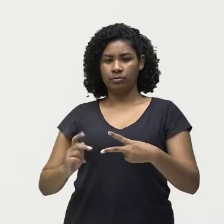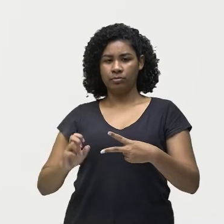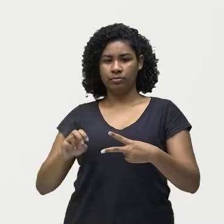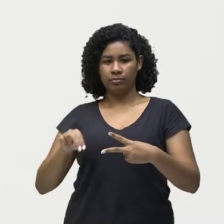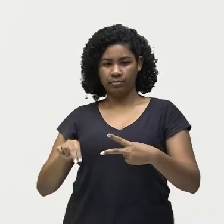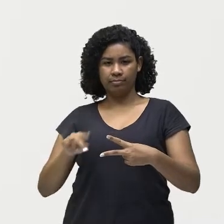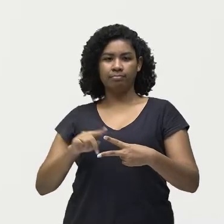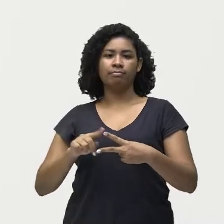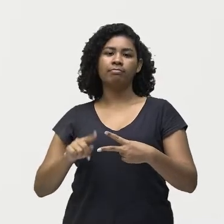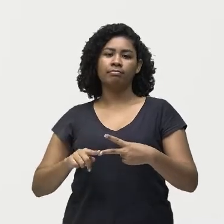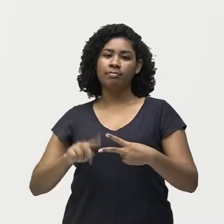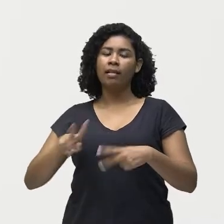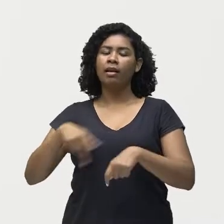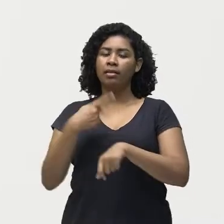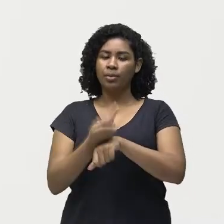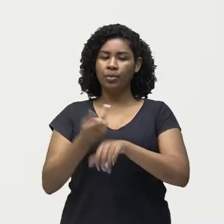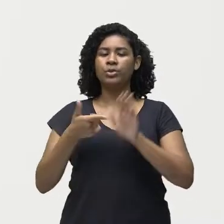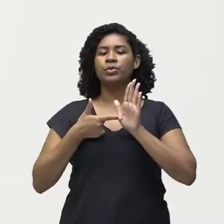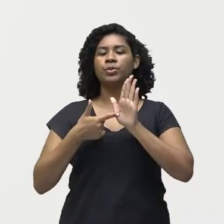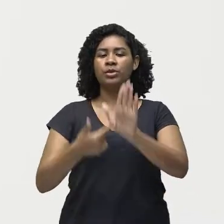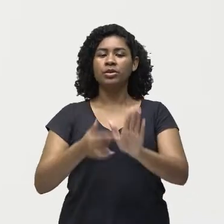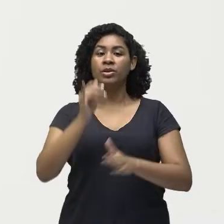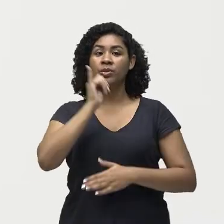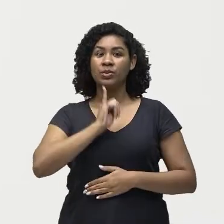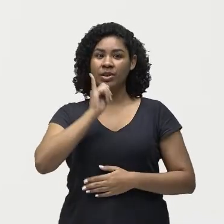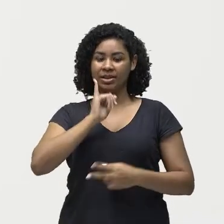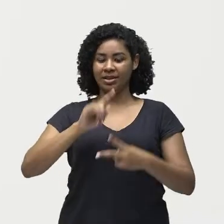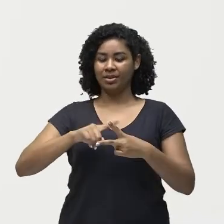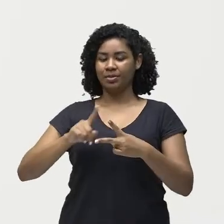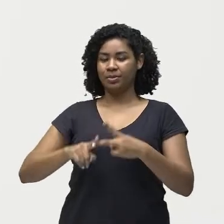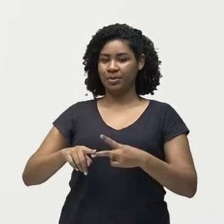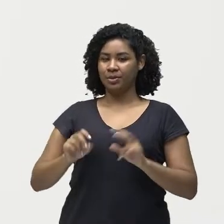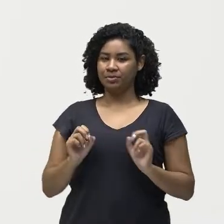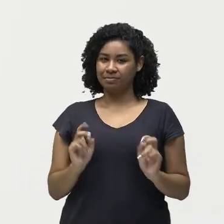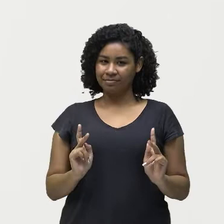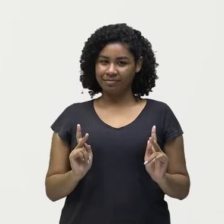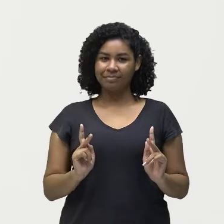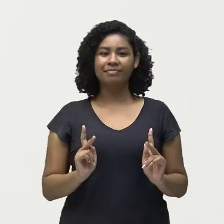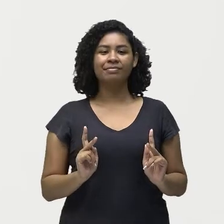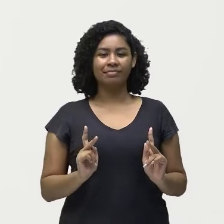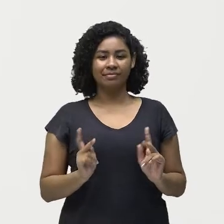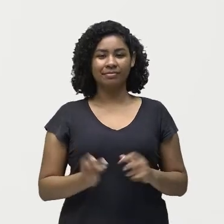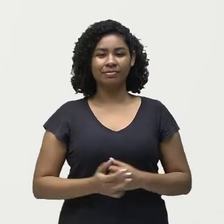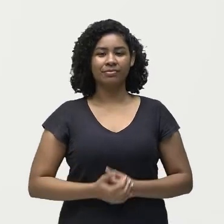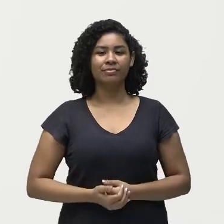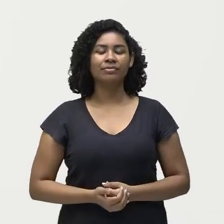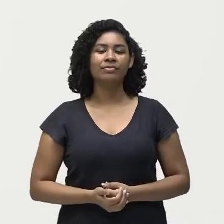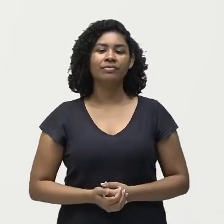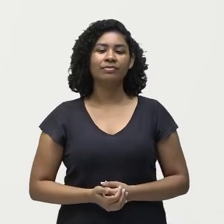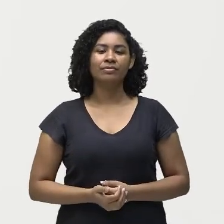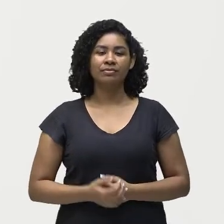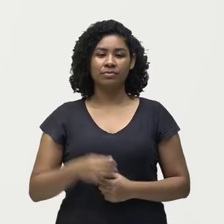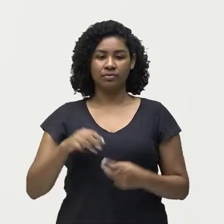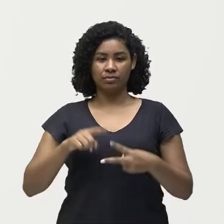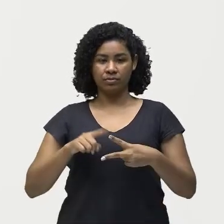vai já ver um exemplo bem claro aí para você sobre isso, tá? Desse while ou when. While